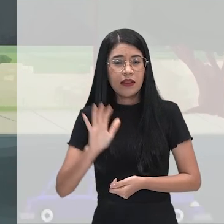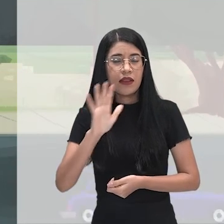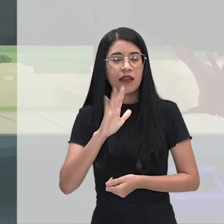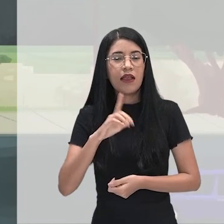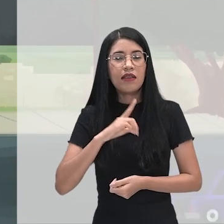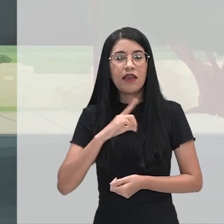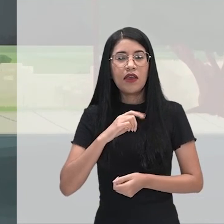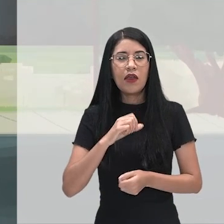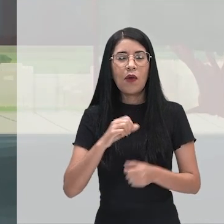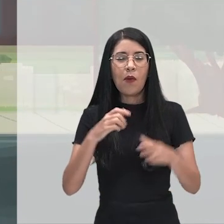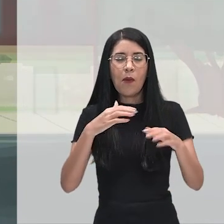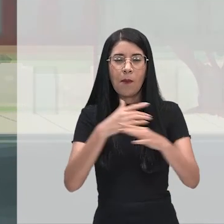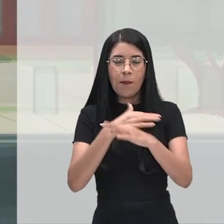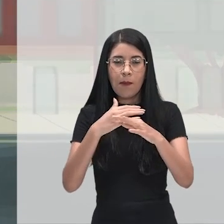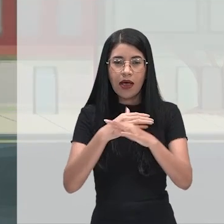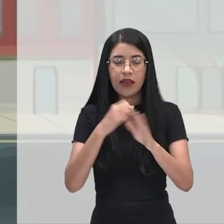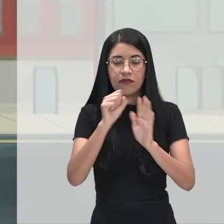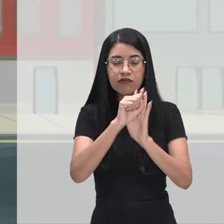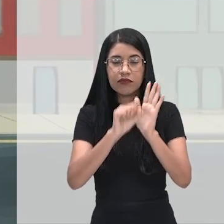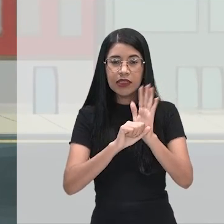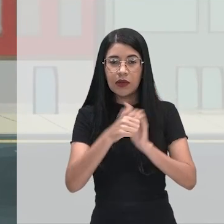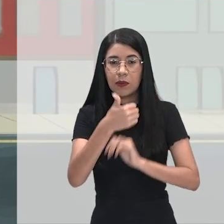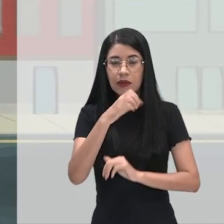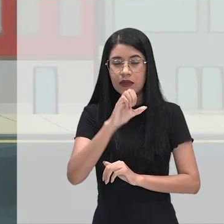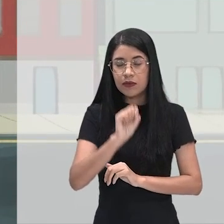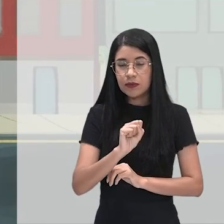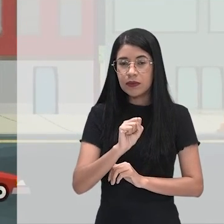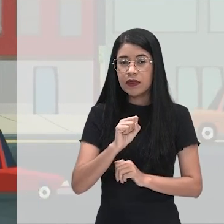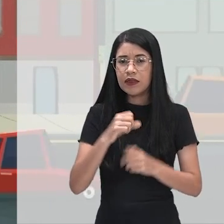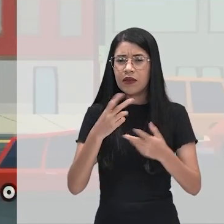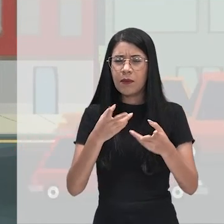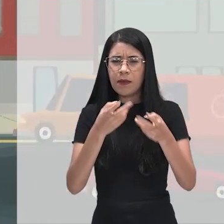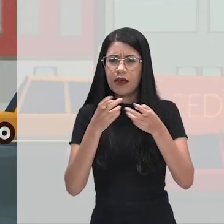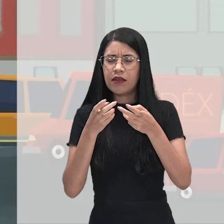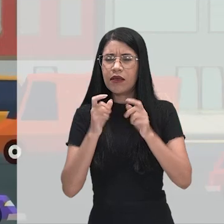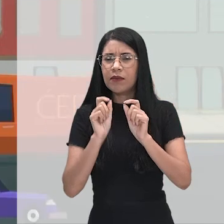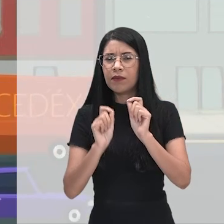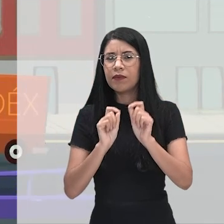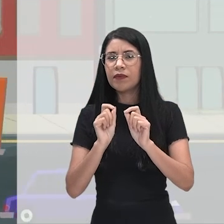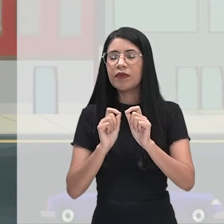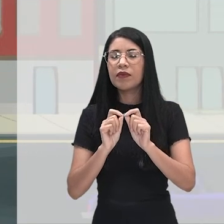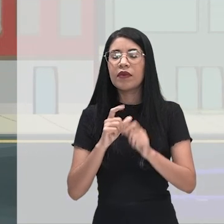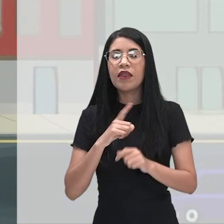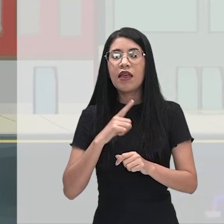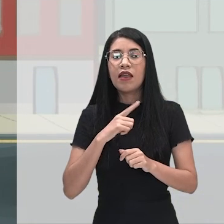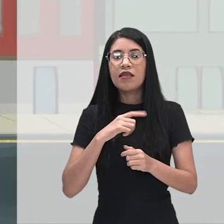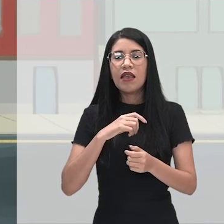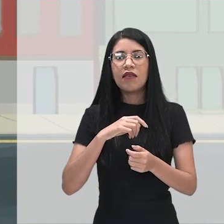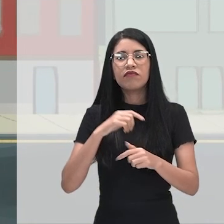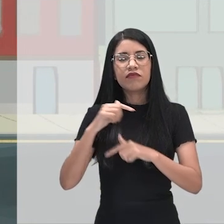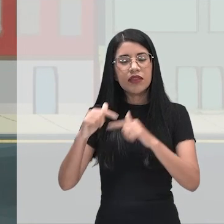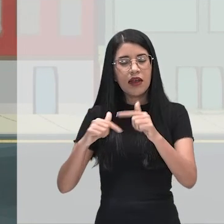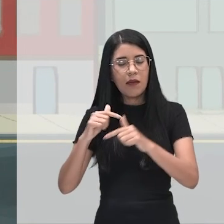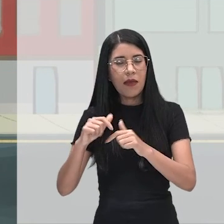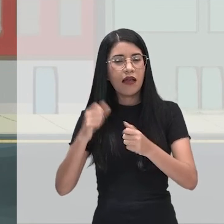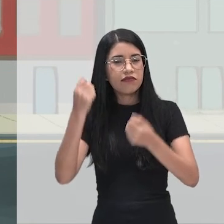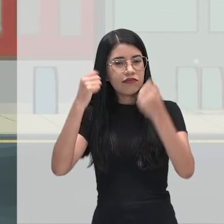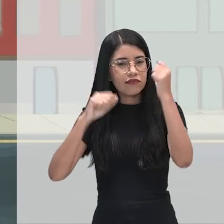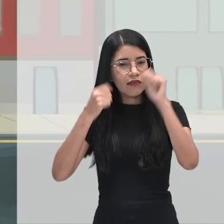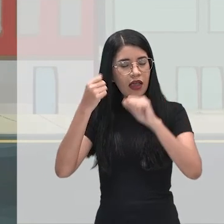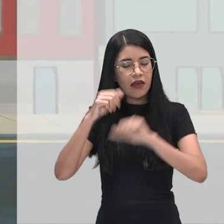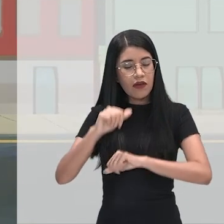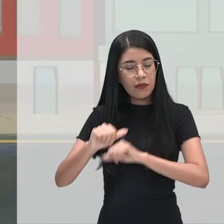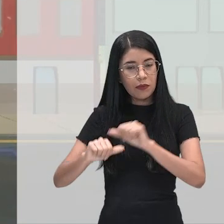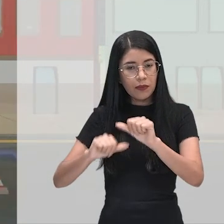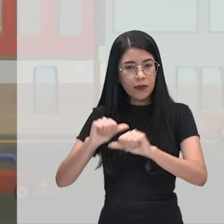e observe ali como o espaço urbano, né, esse espaço geográfico aqui, ele está em constante processo de transformação. E aí vieram